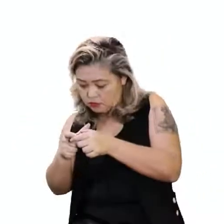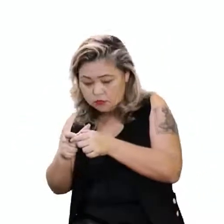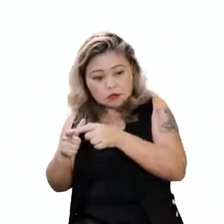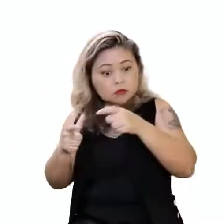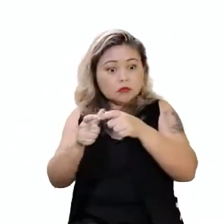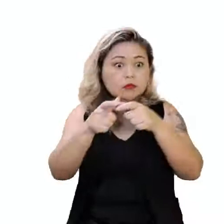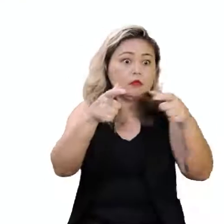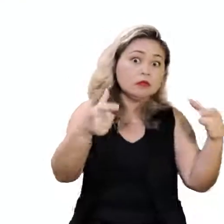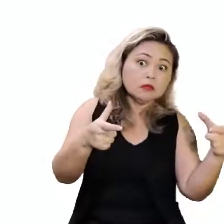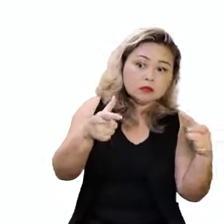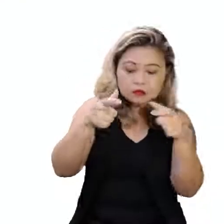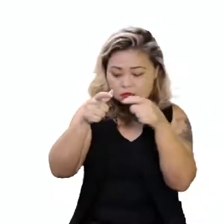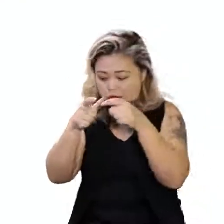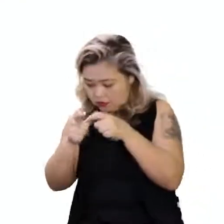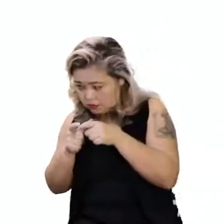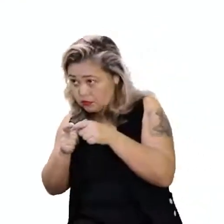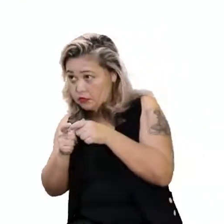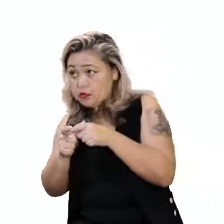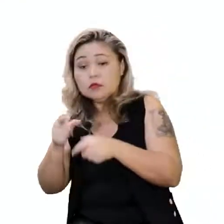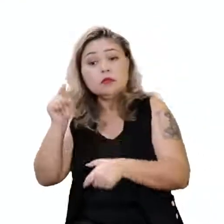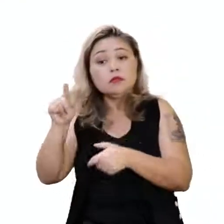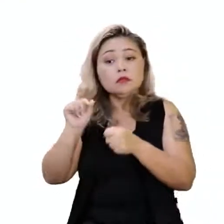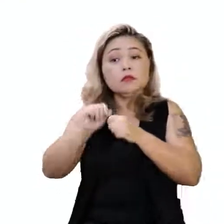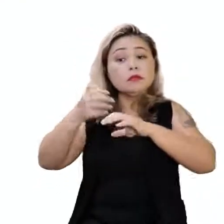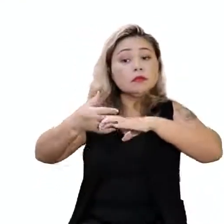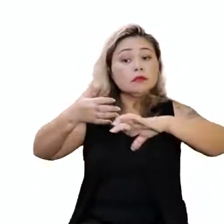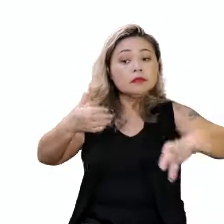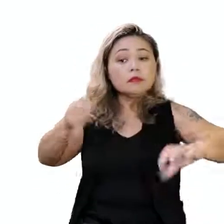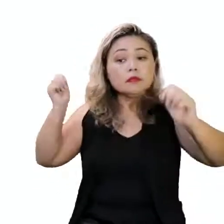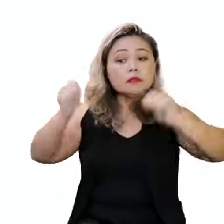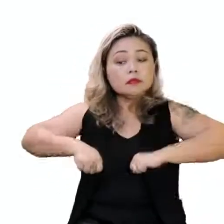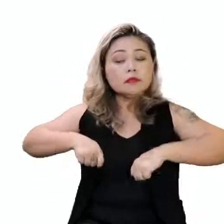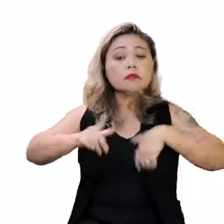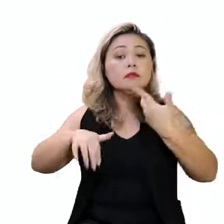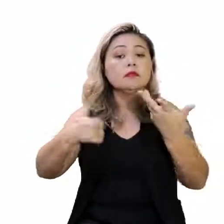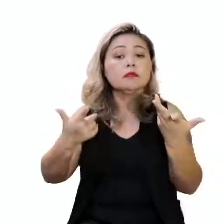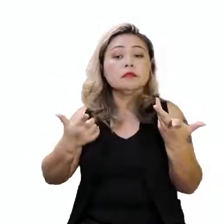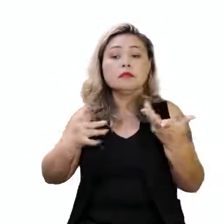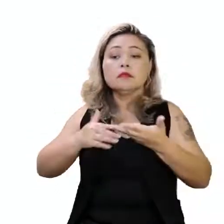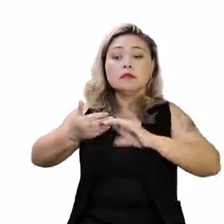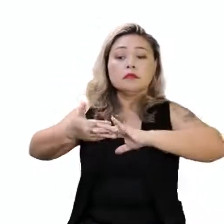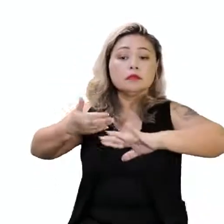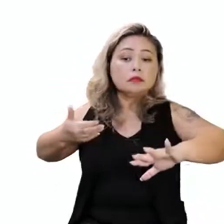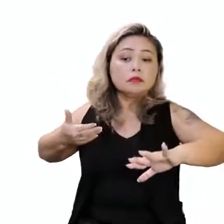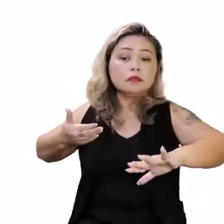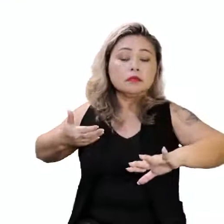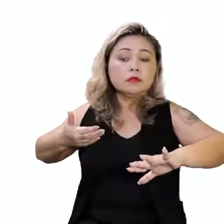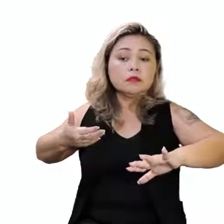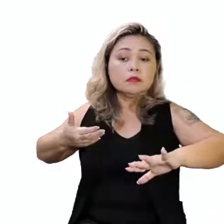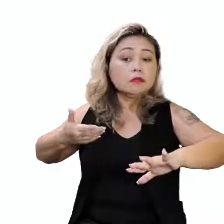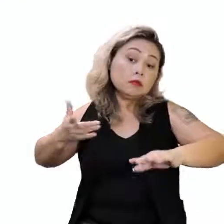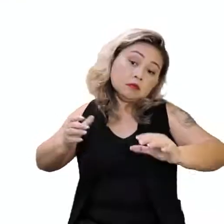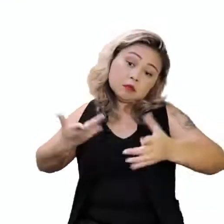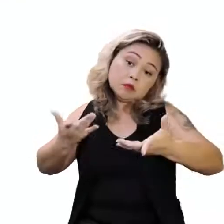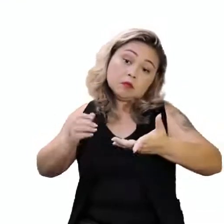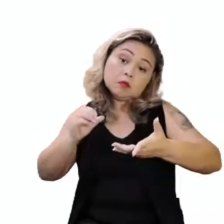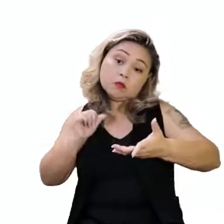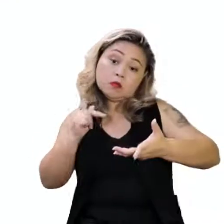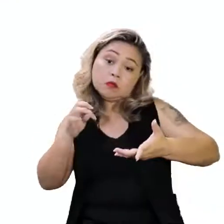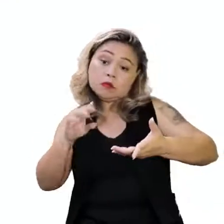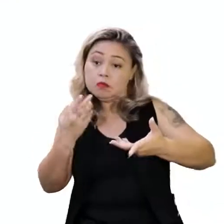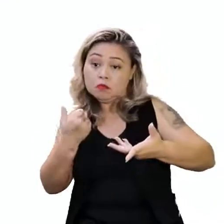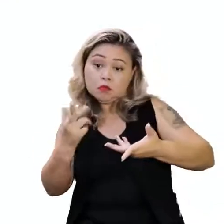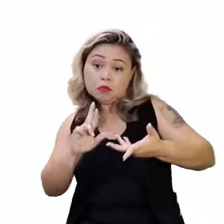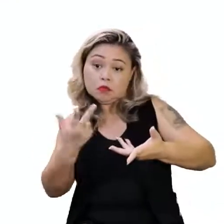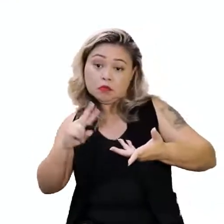menor do que a outra. Então, a gente vai ver nessa separação, nessa possível separação ou distanciamento, porque pode ser alo ou